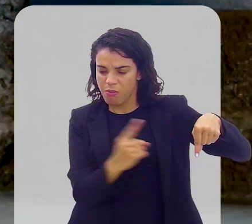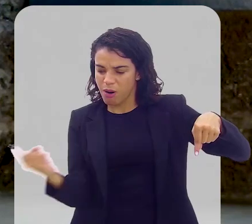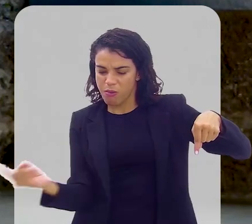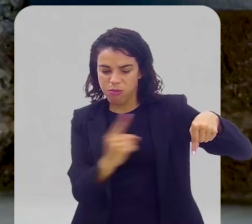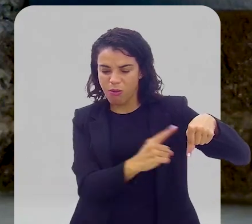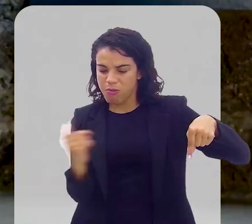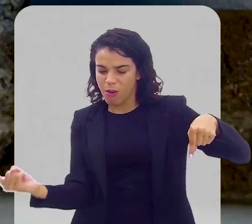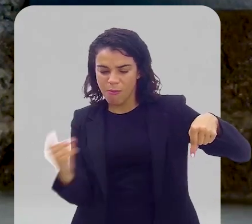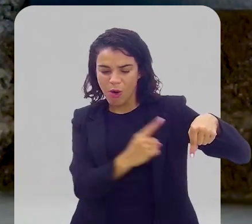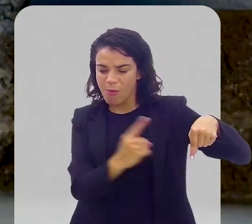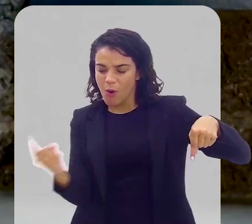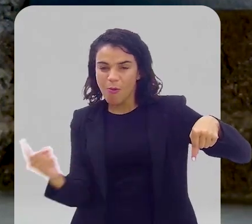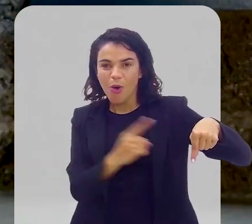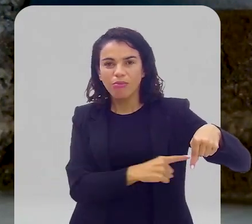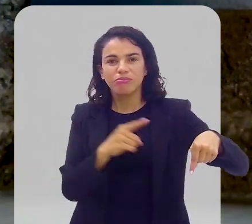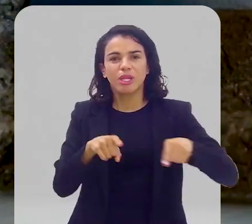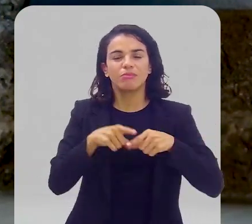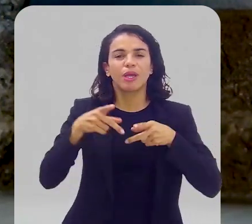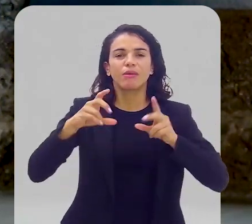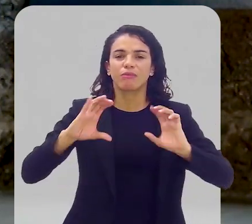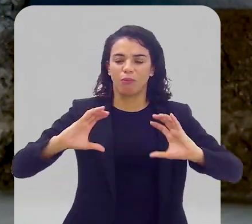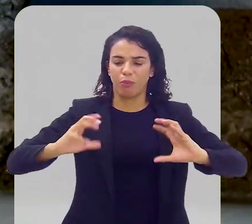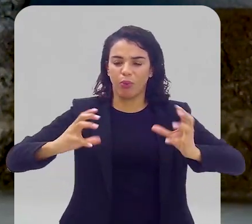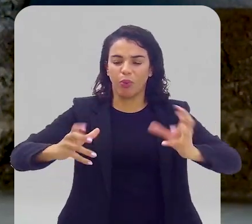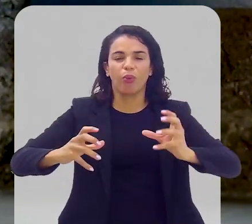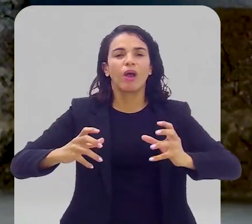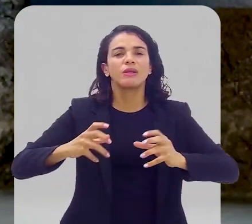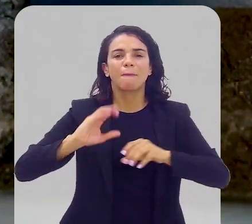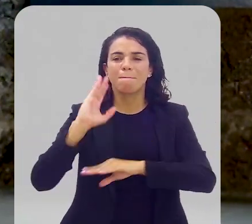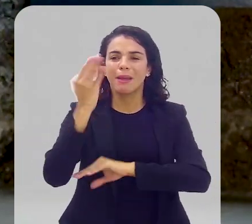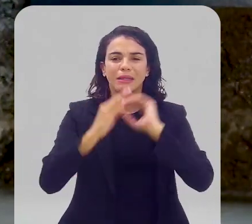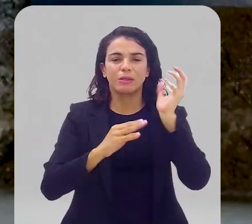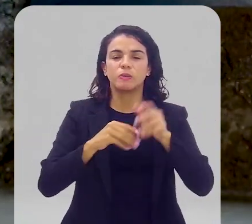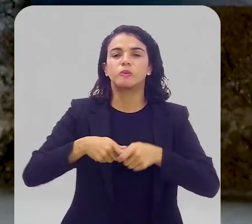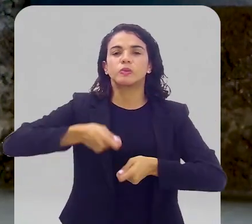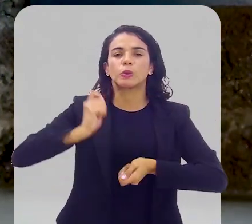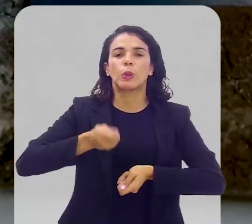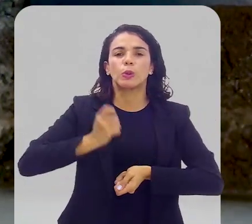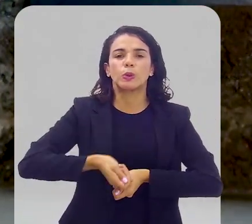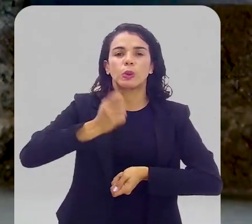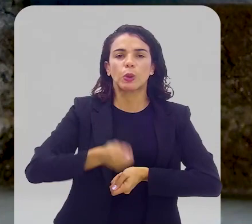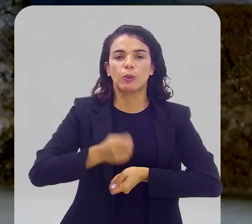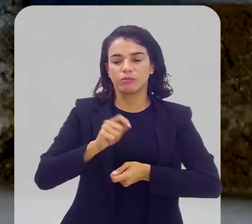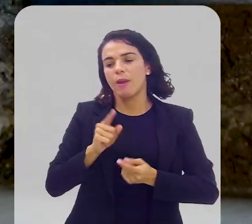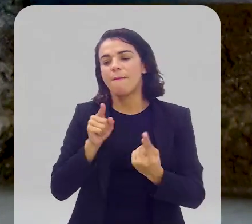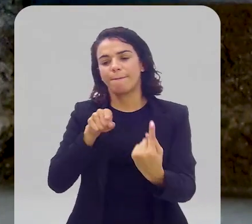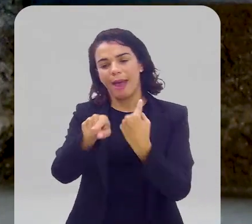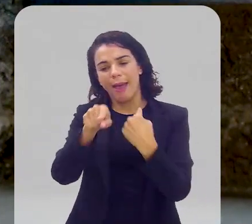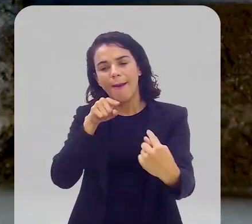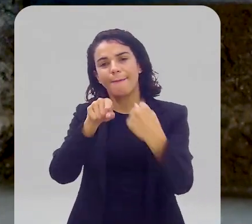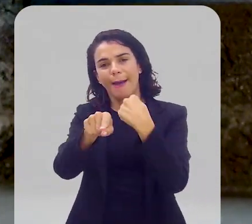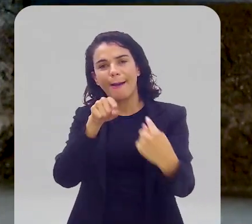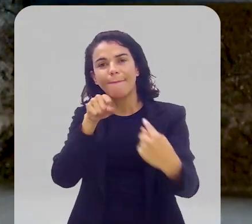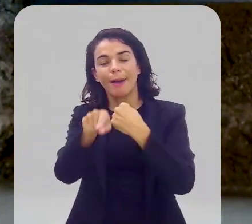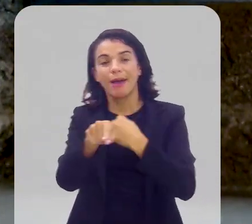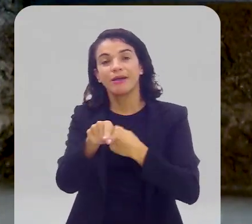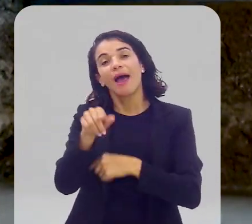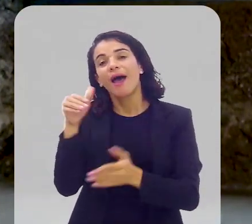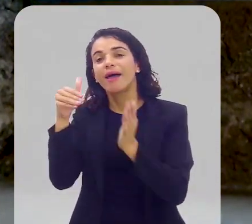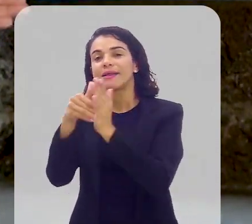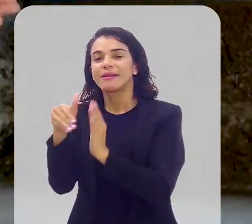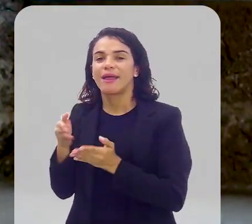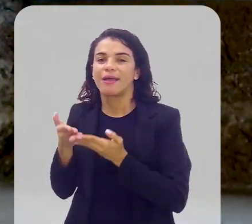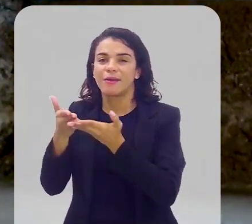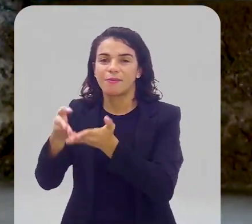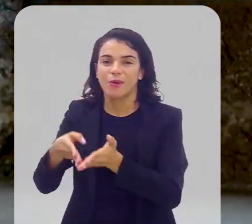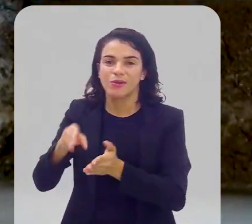fluxo intenso dos tropeiros, das carruagens que transportavam café de todo o Vale do Médio Paraíba para ser escoado